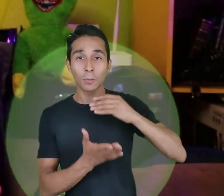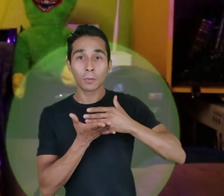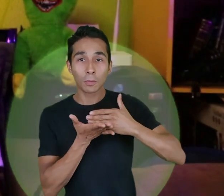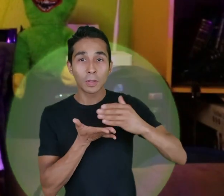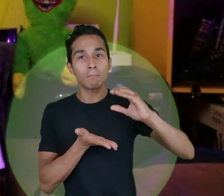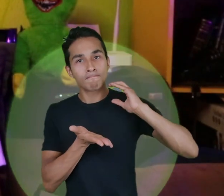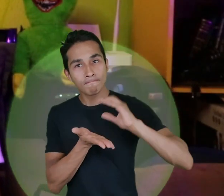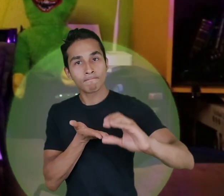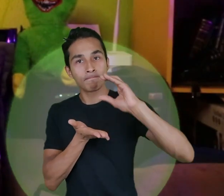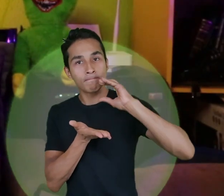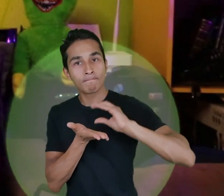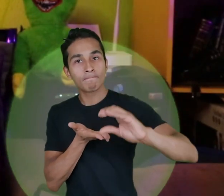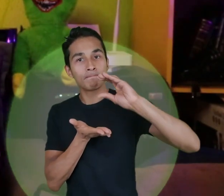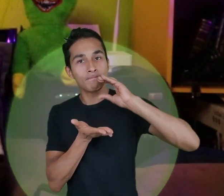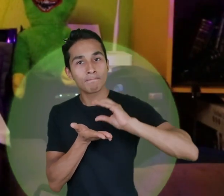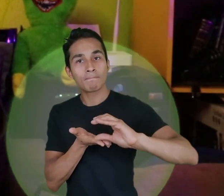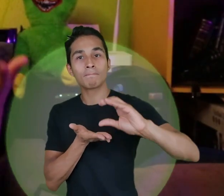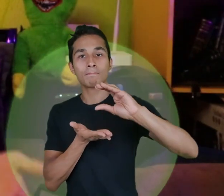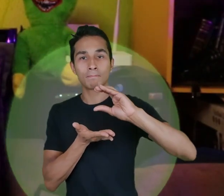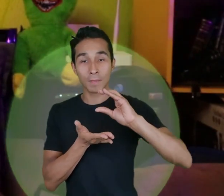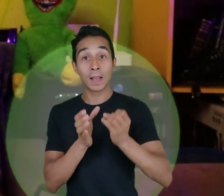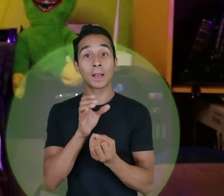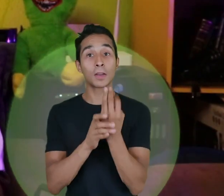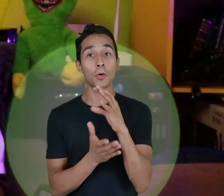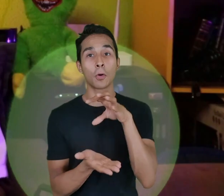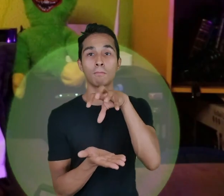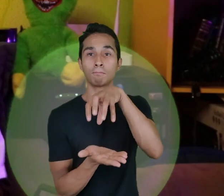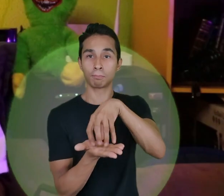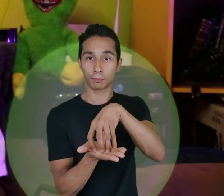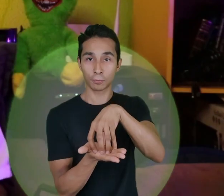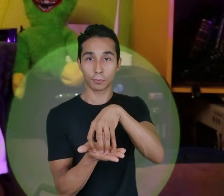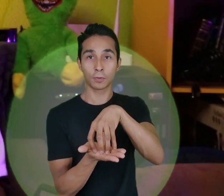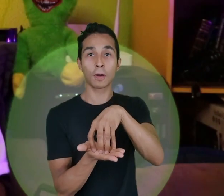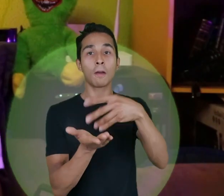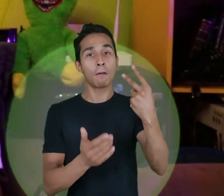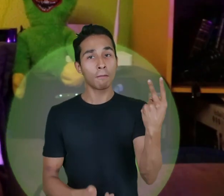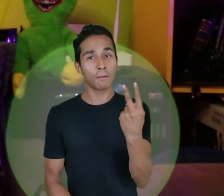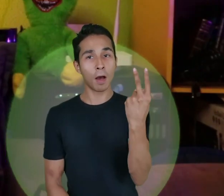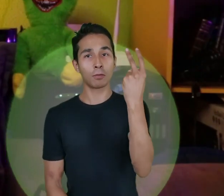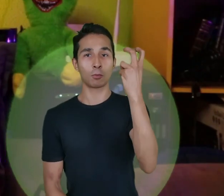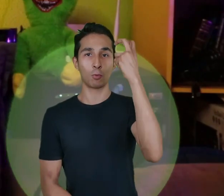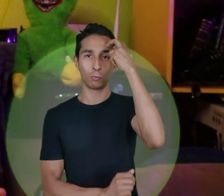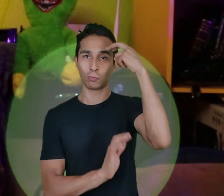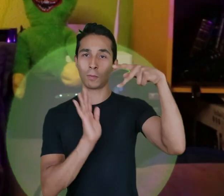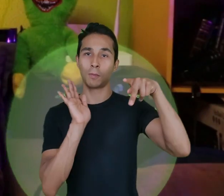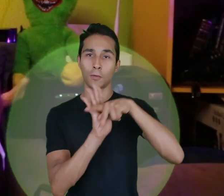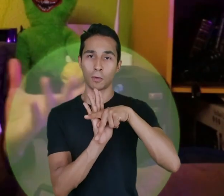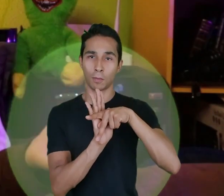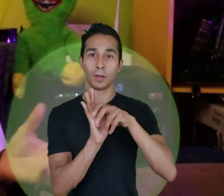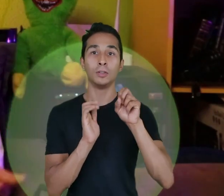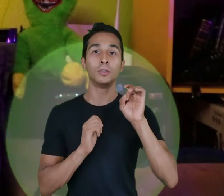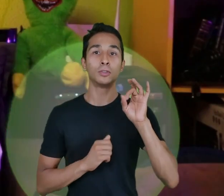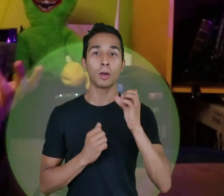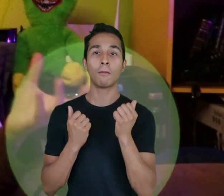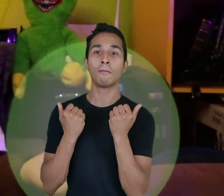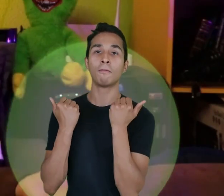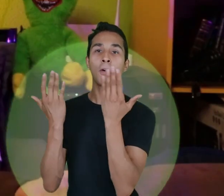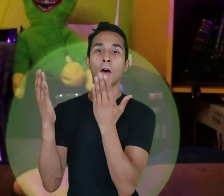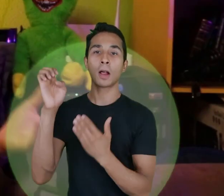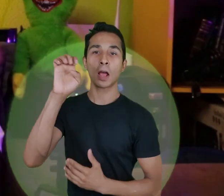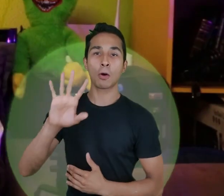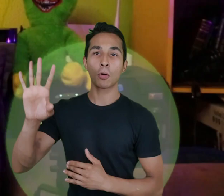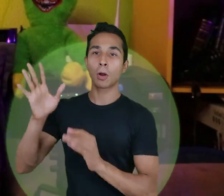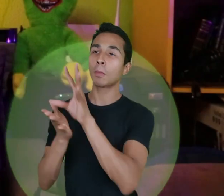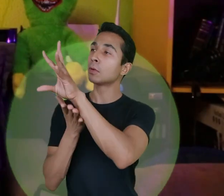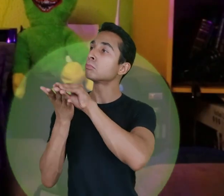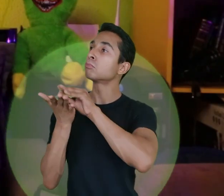investir nisso, pensar, né, um departamento para valorização da sua própria cultura e não só exportar coisas